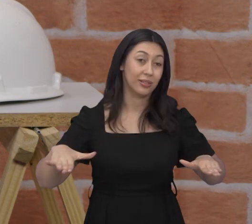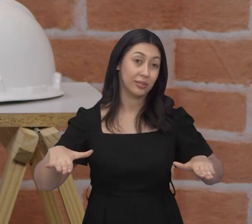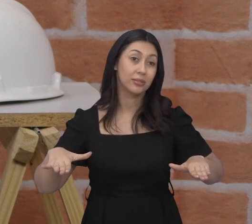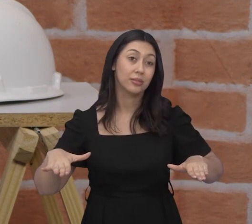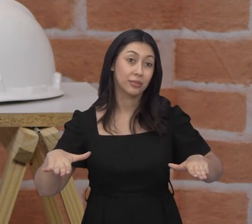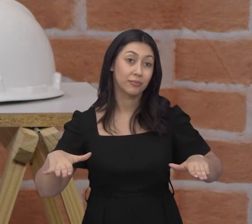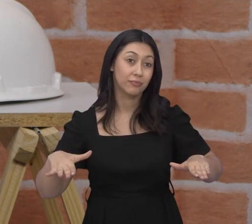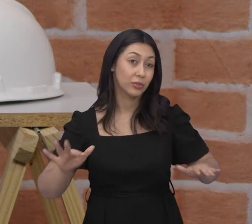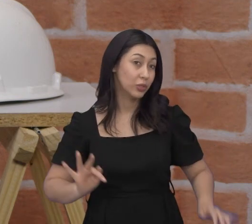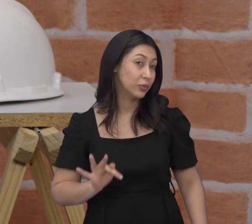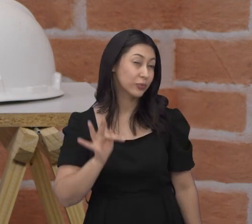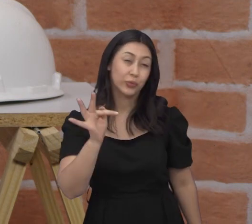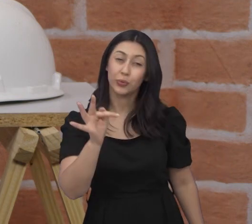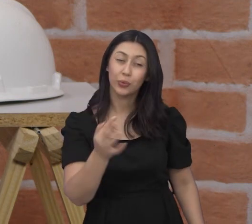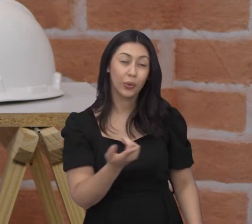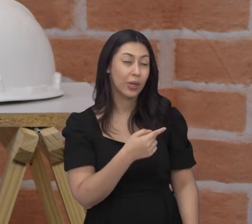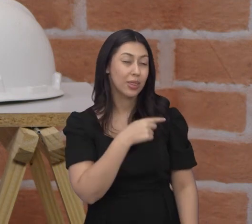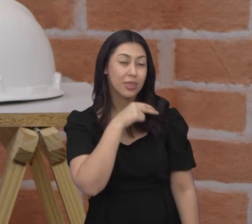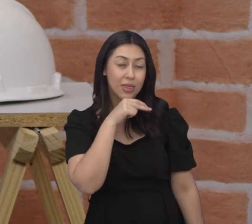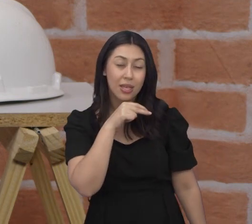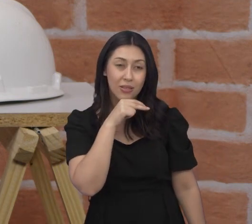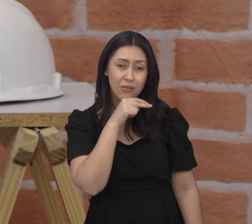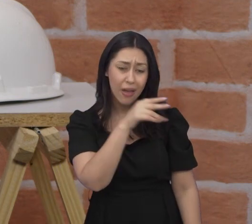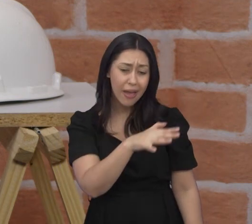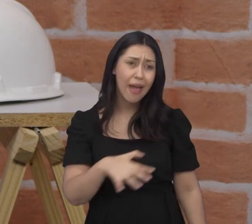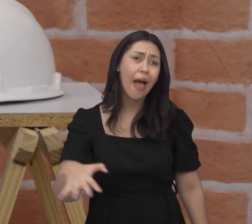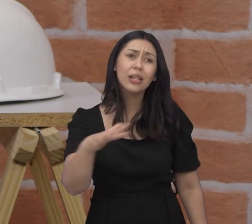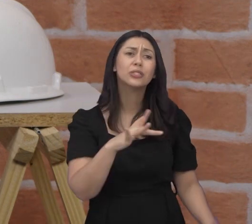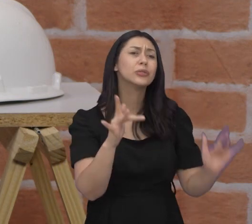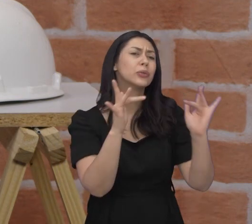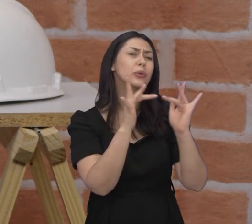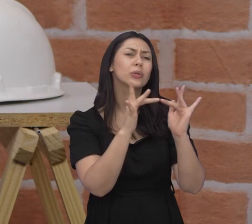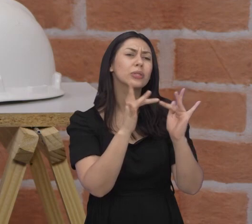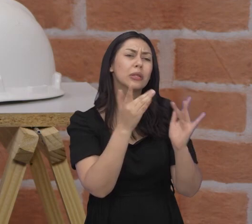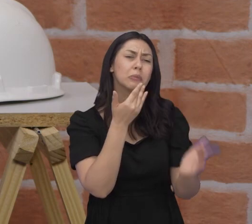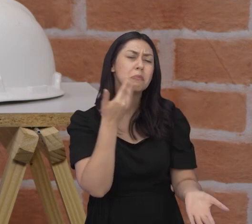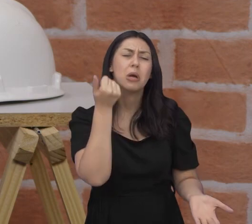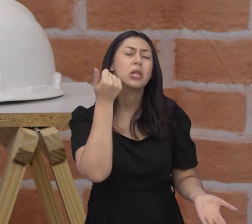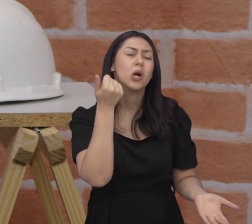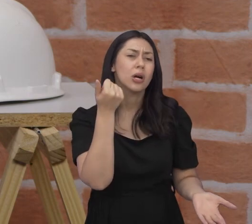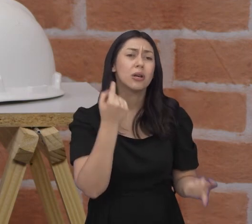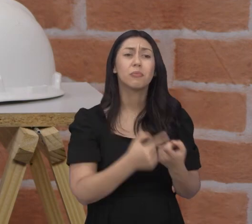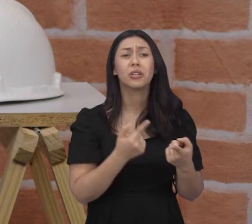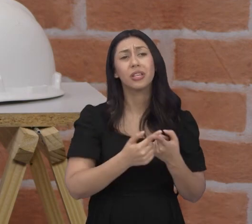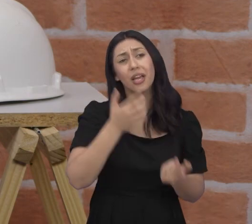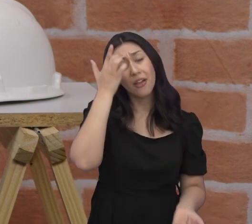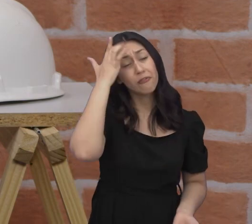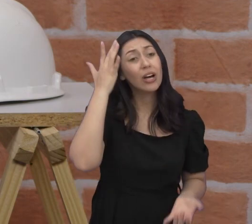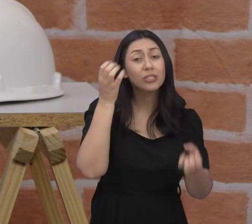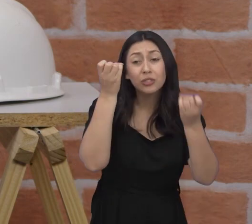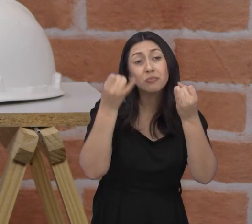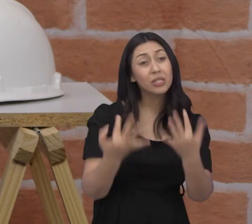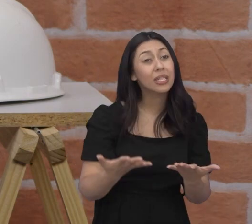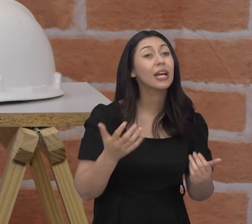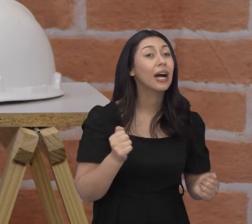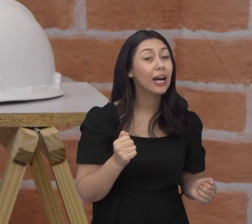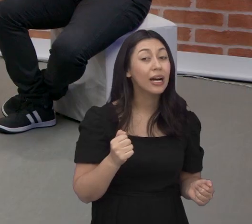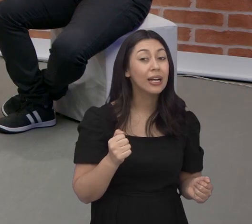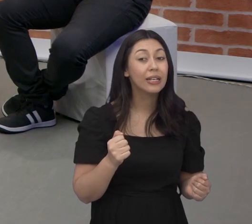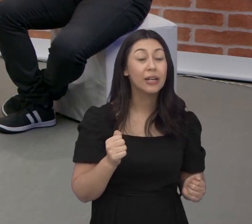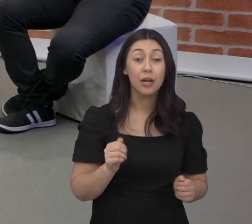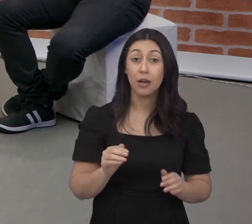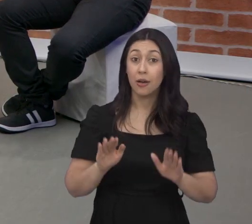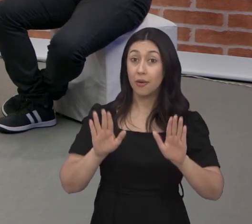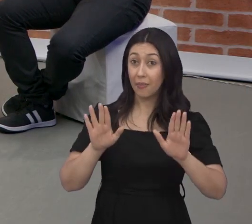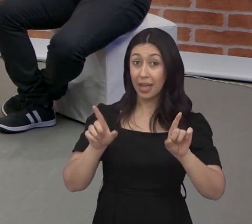agora, futuro, os nossos netos, aí, esses vão ter um contato aberto público oficialmente, que vai ser mais fácil de falar para eles. Sim. Vem aí. Com